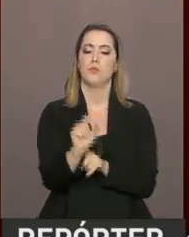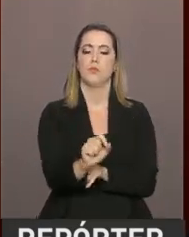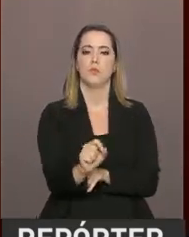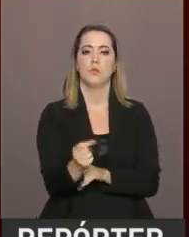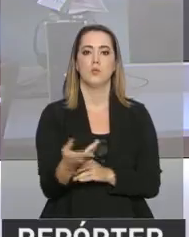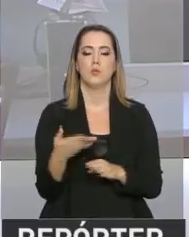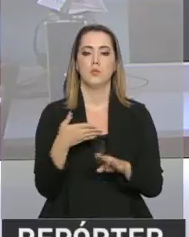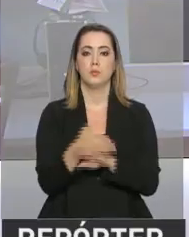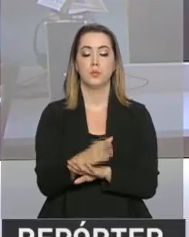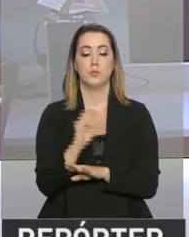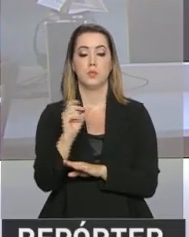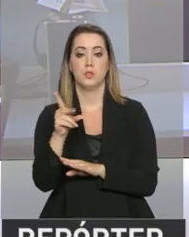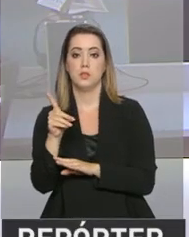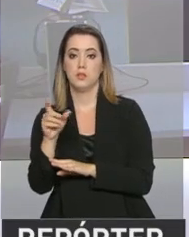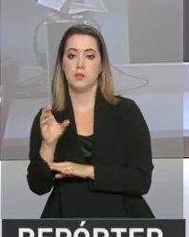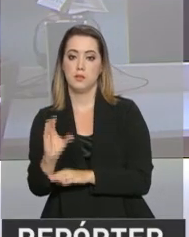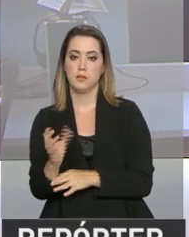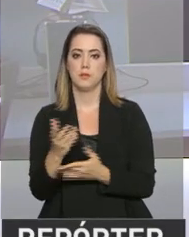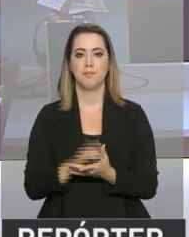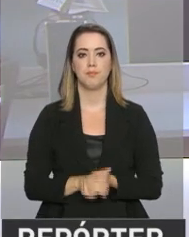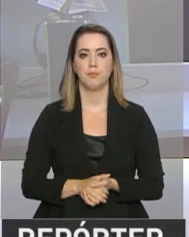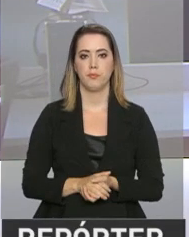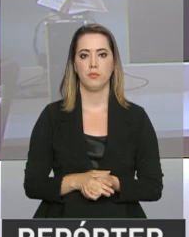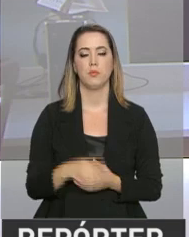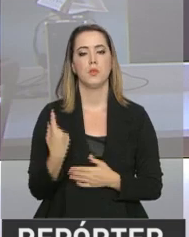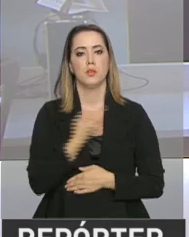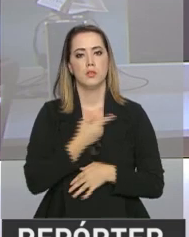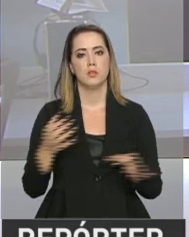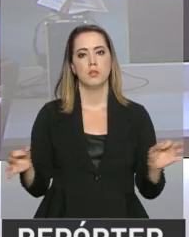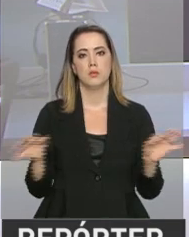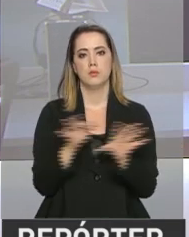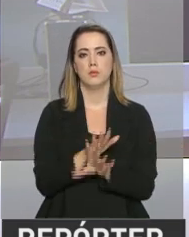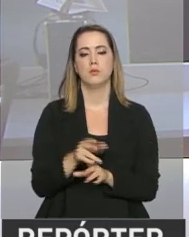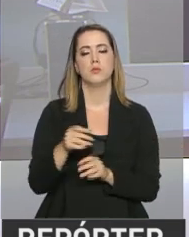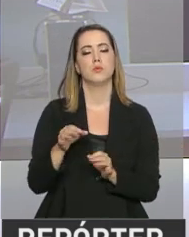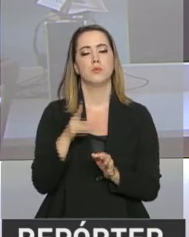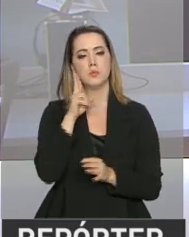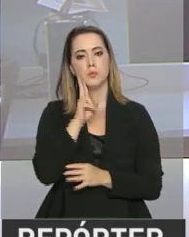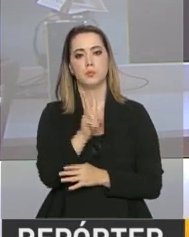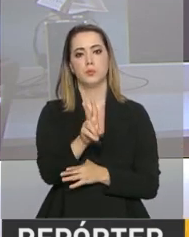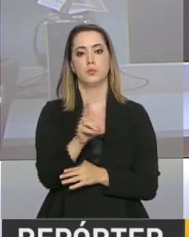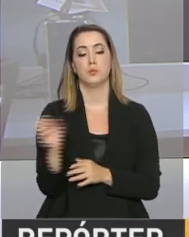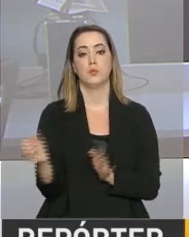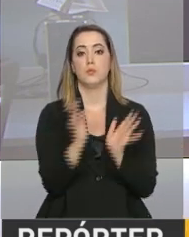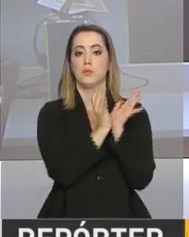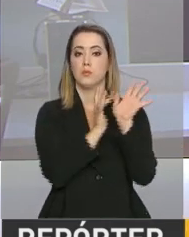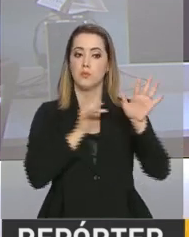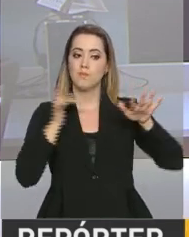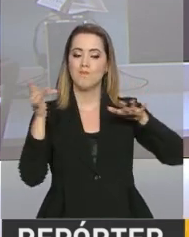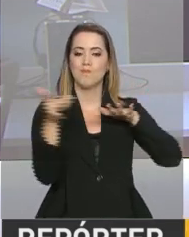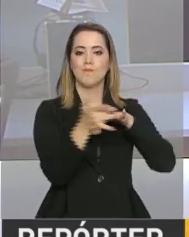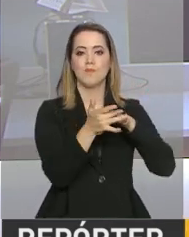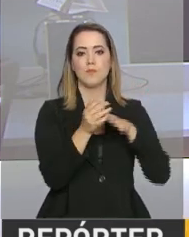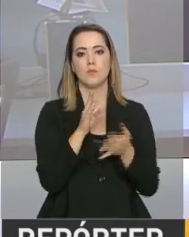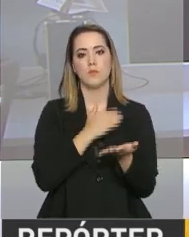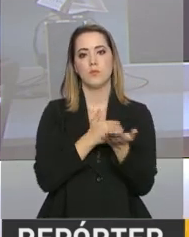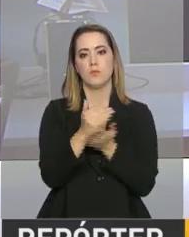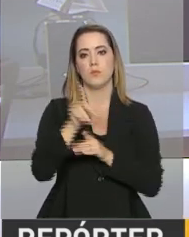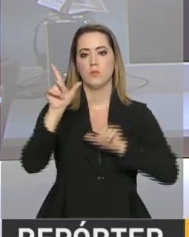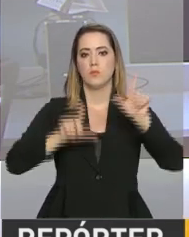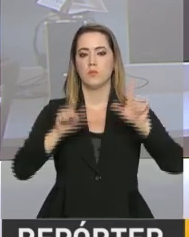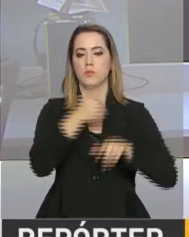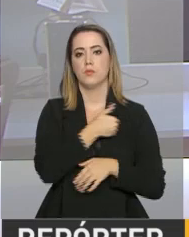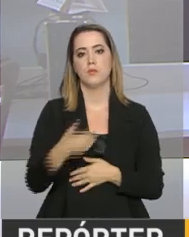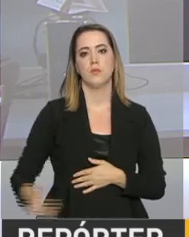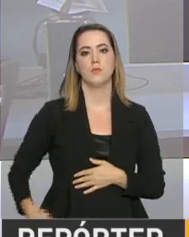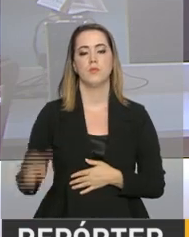a e assim termina esta edição do repórter NBR e acompanha as novidades também Pelas nossas redes sociais e continue com a gente aqui